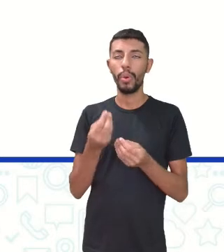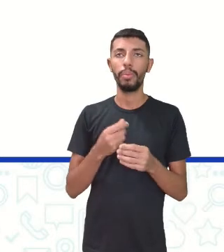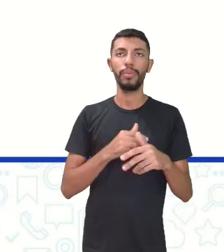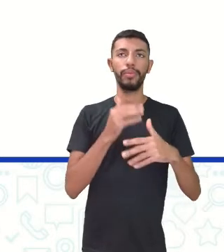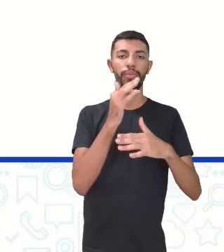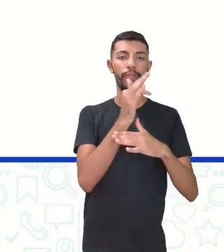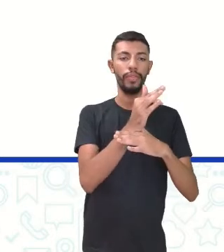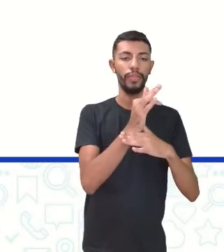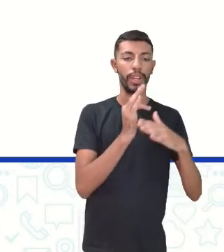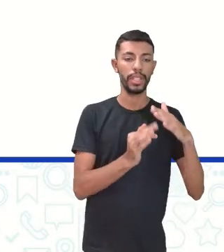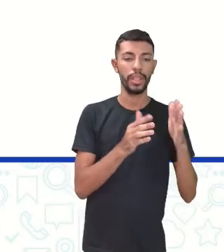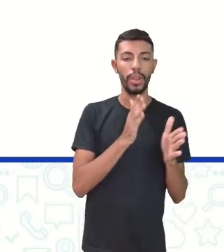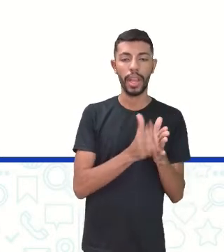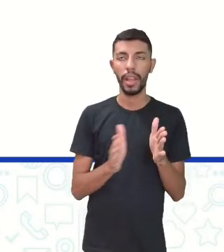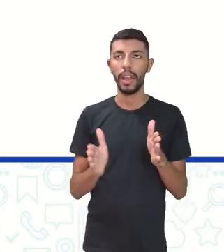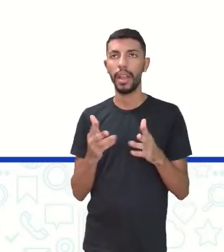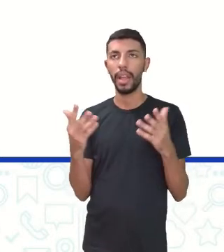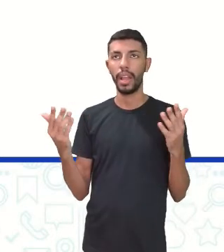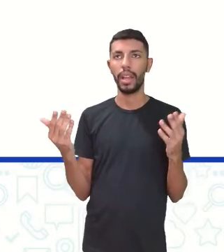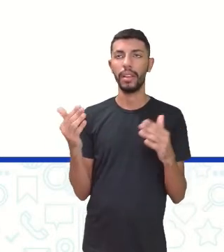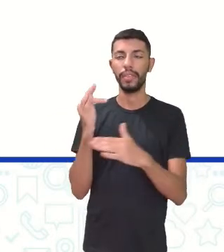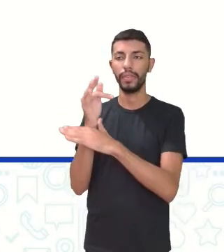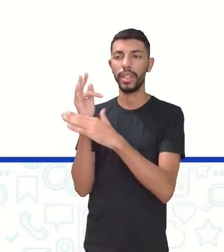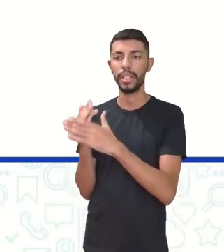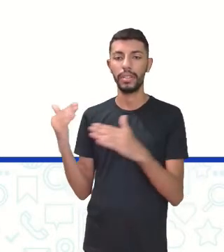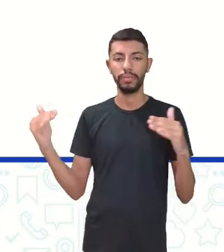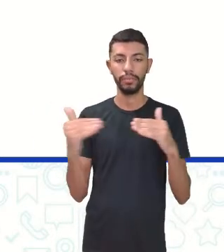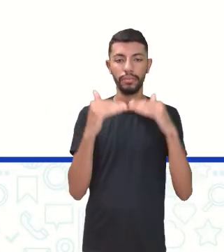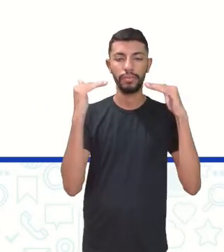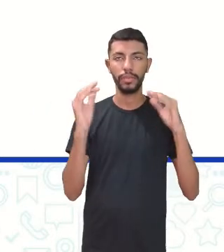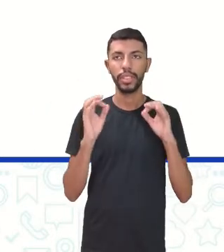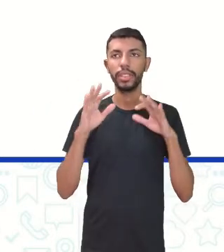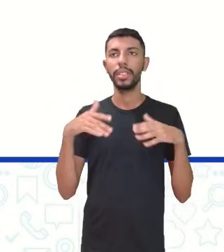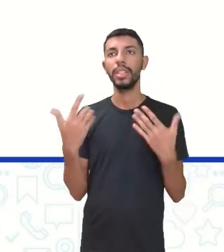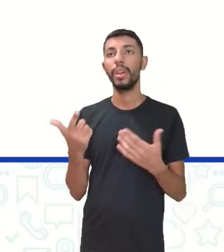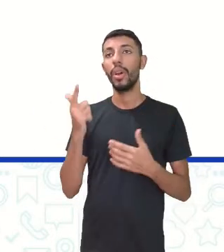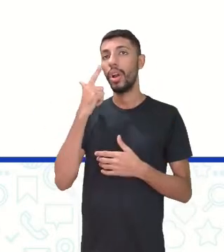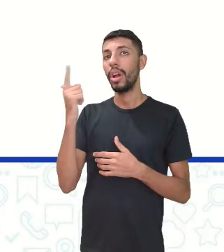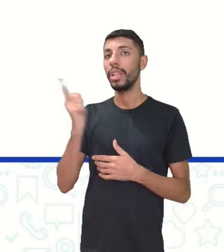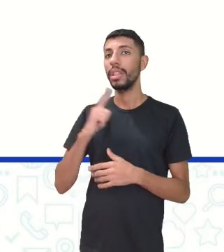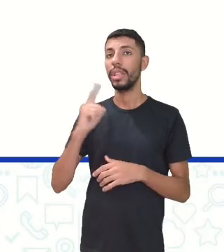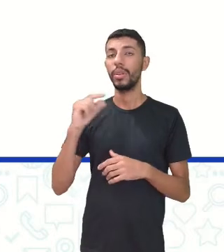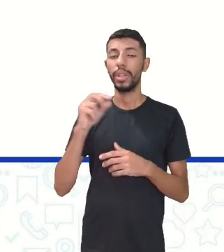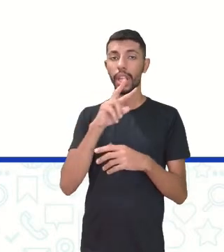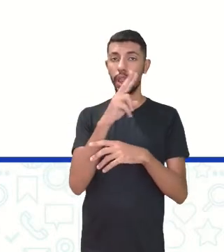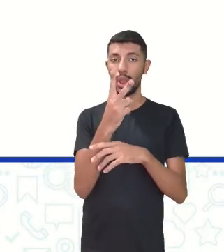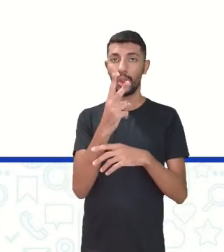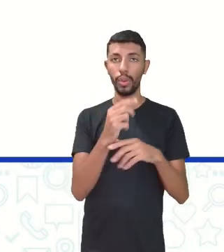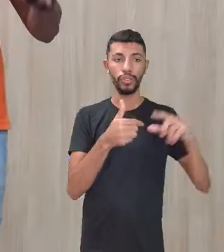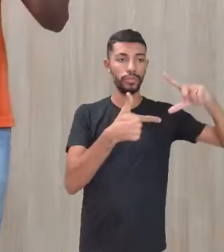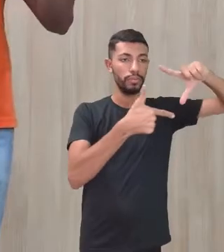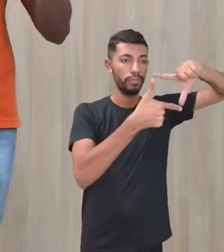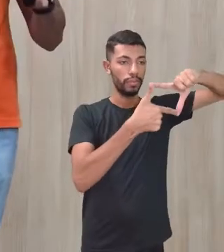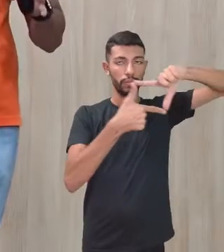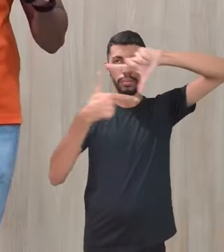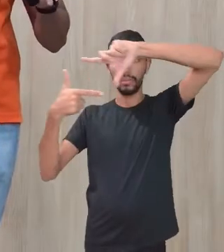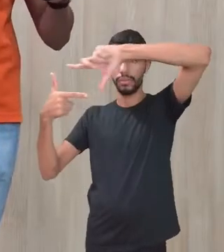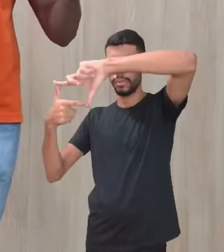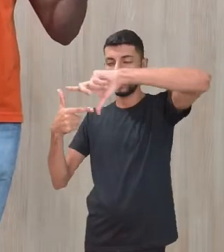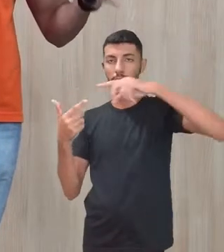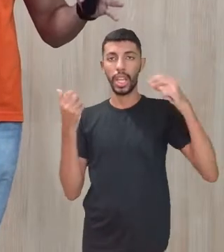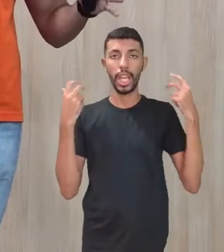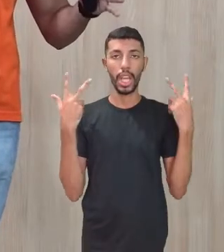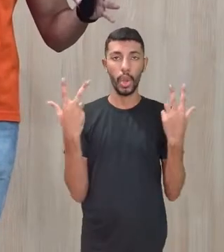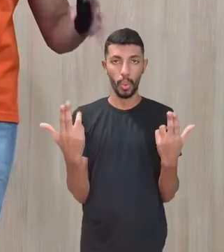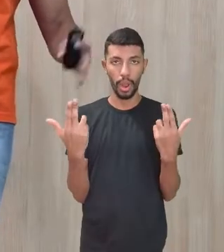eu tenho dois retângulos aqui nessa imagem. Esses dois retângulos, eles são idênticos. Pode observar que eles são